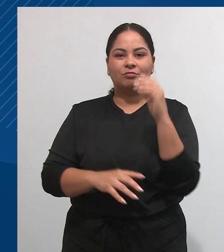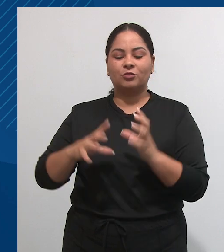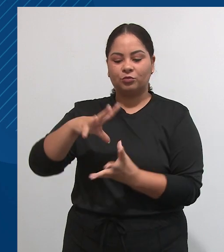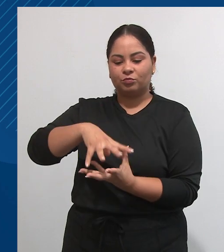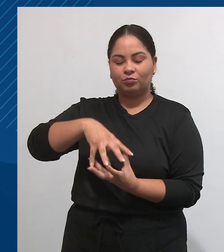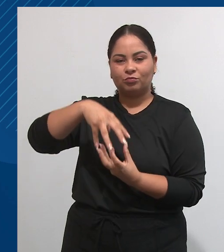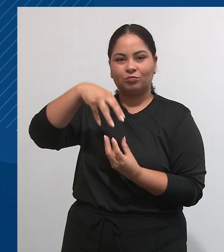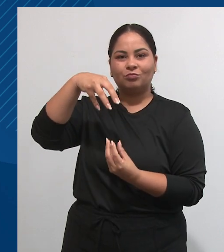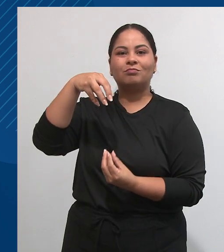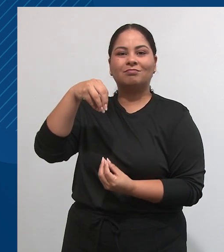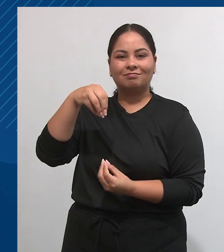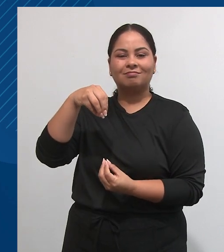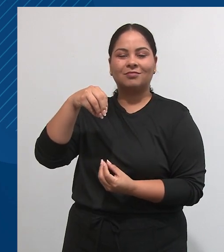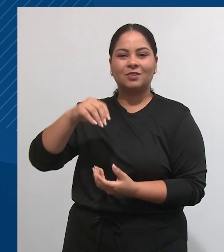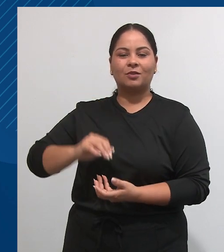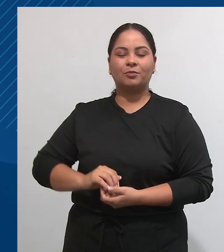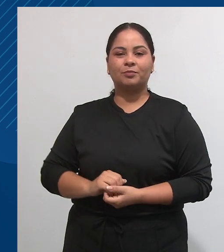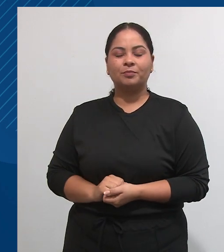E também